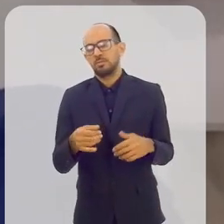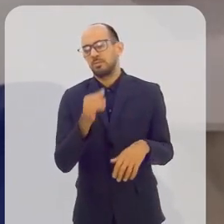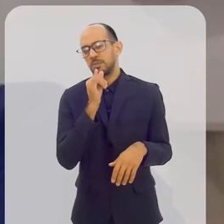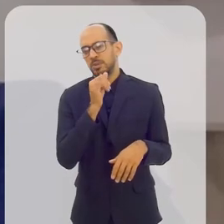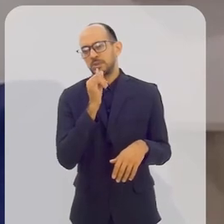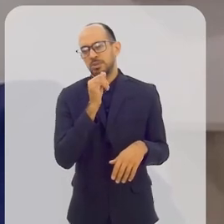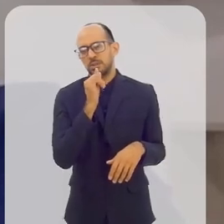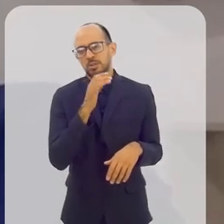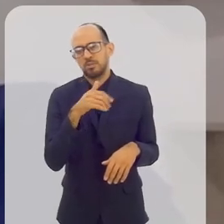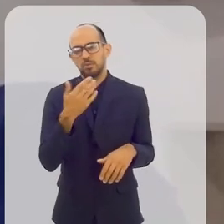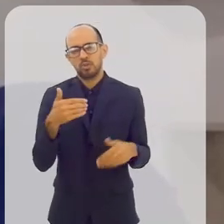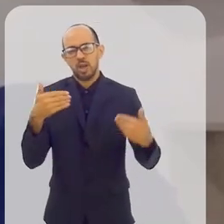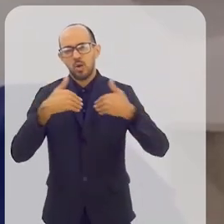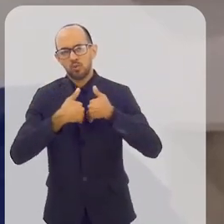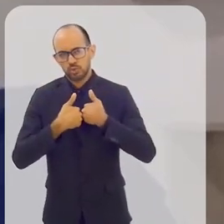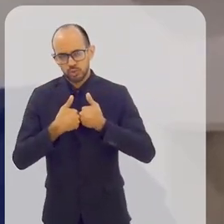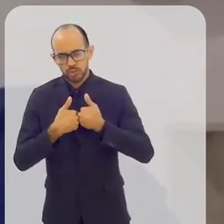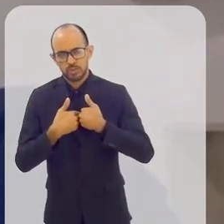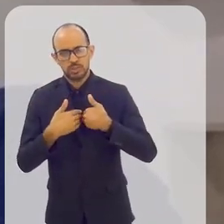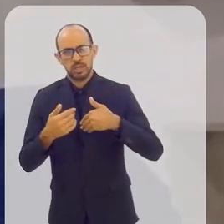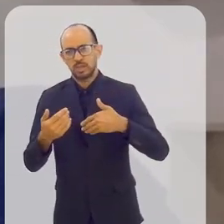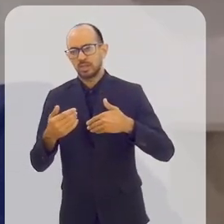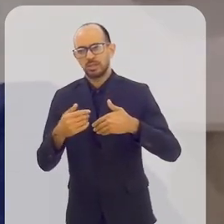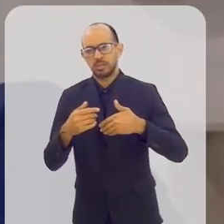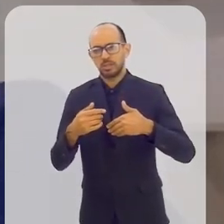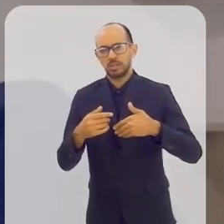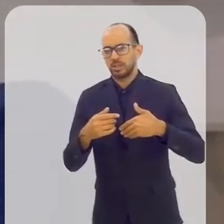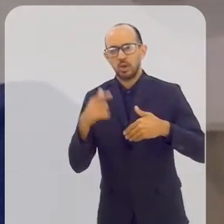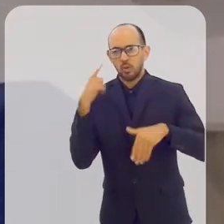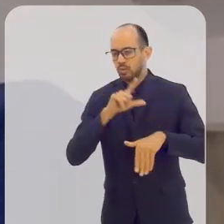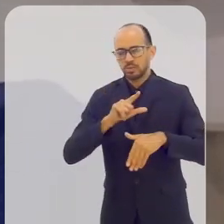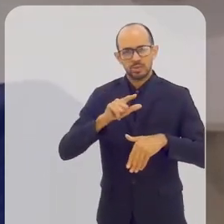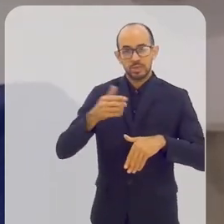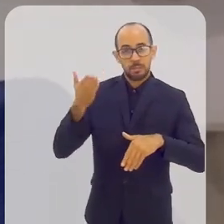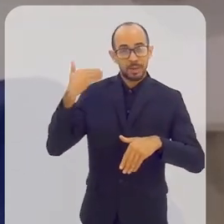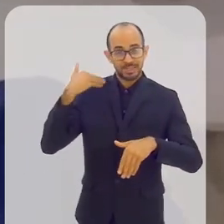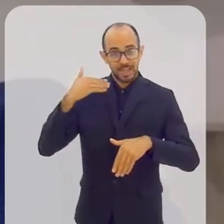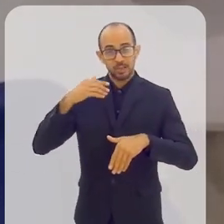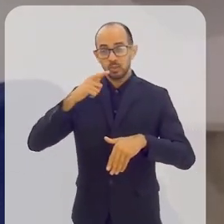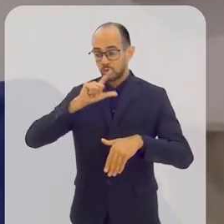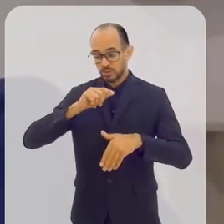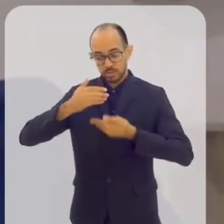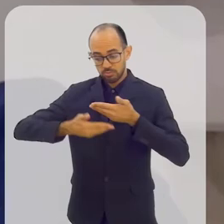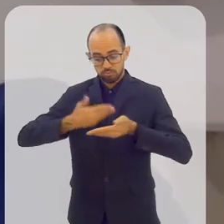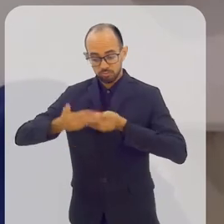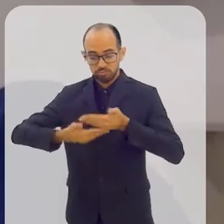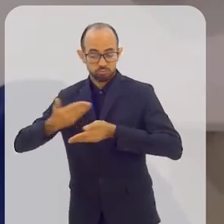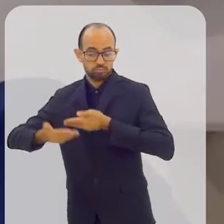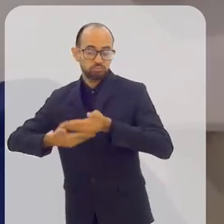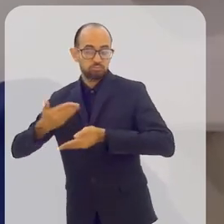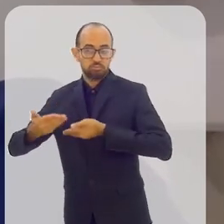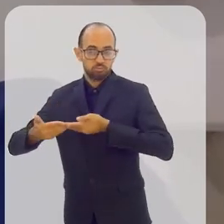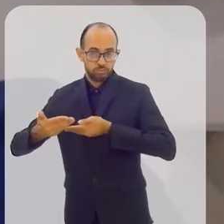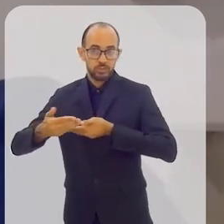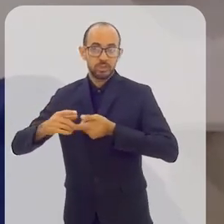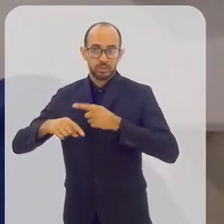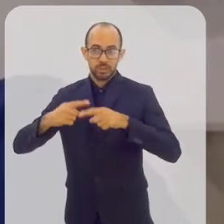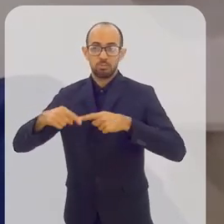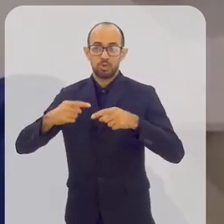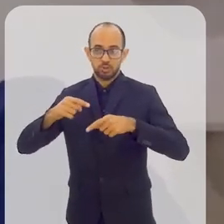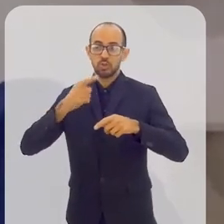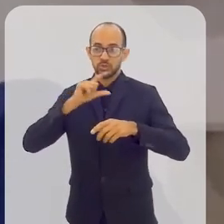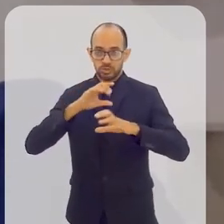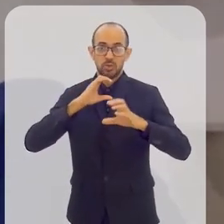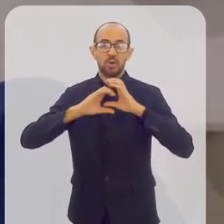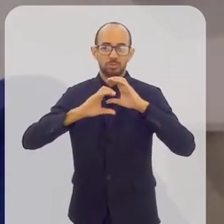como o espectro autista, que não se relacionava, e numa atividade ali de gravimetria se